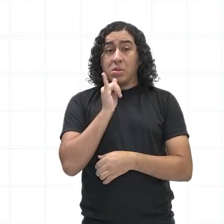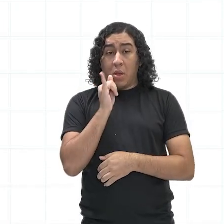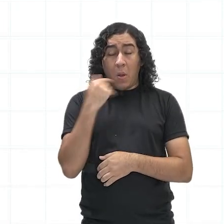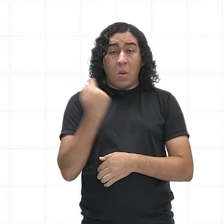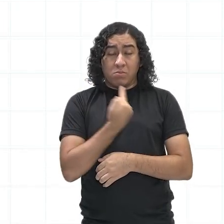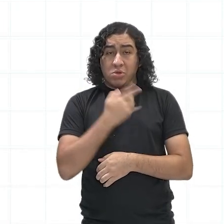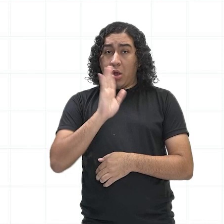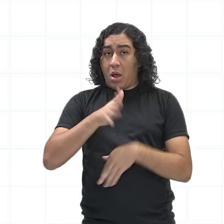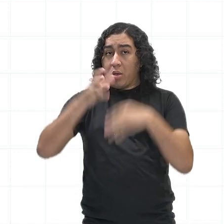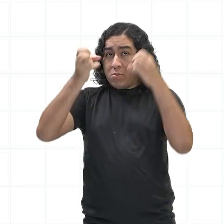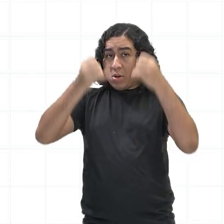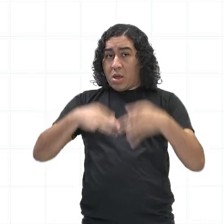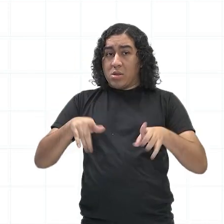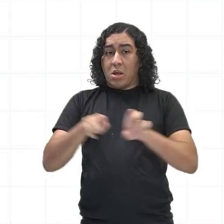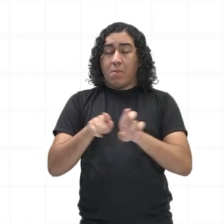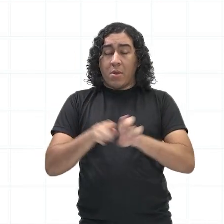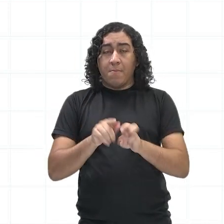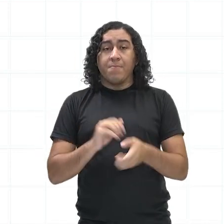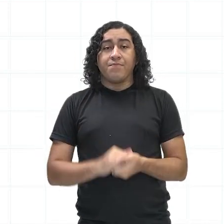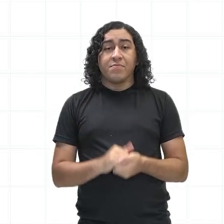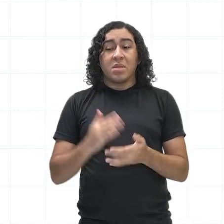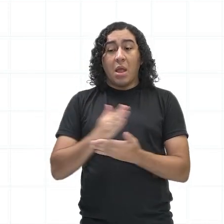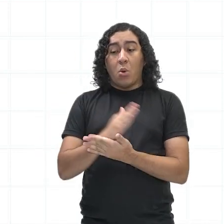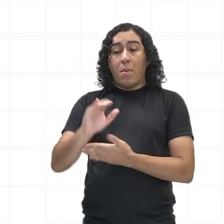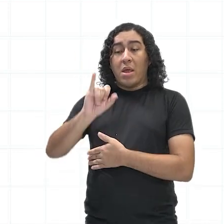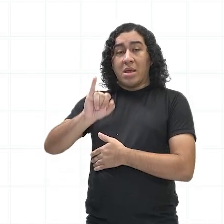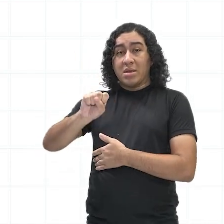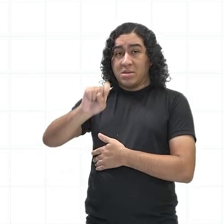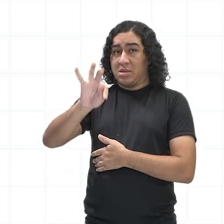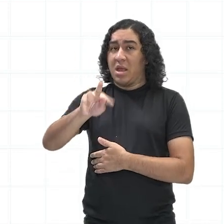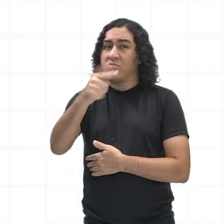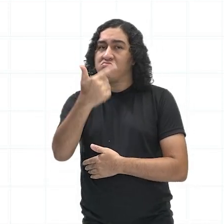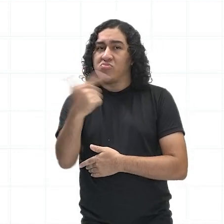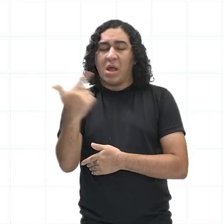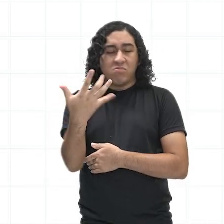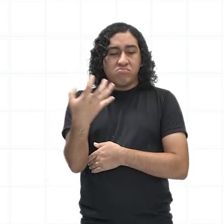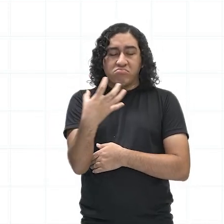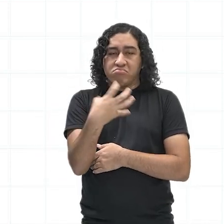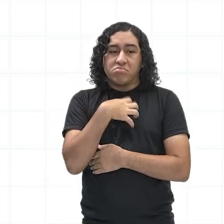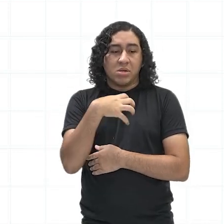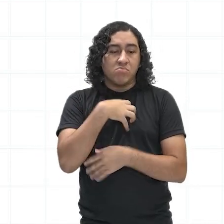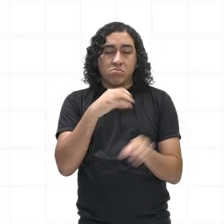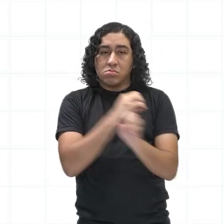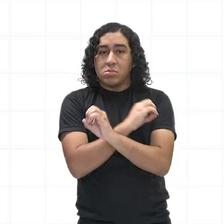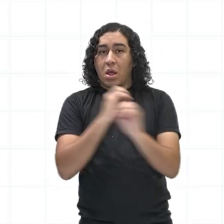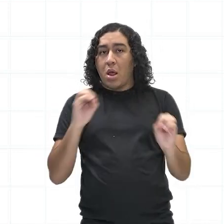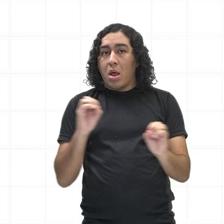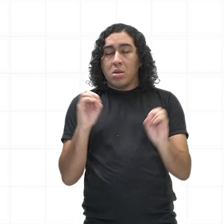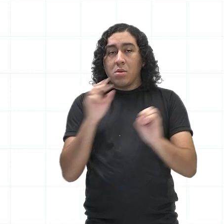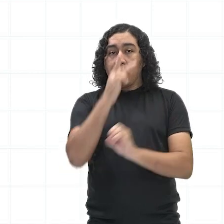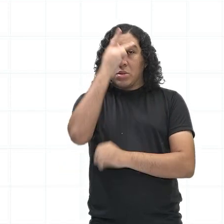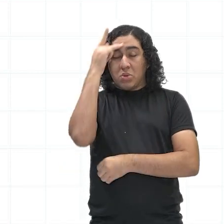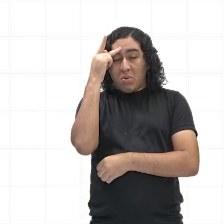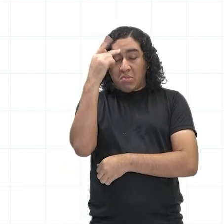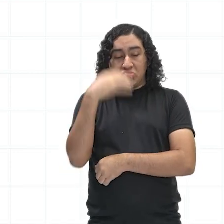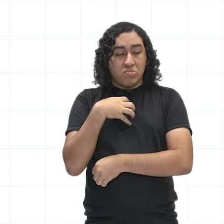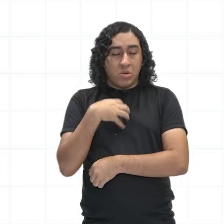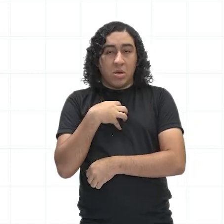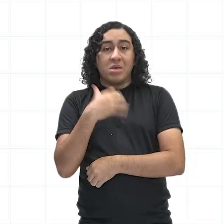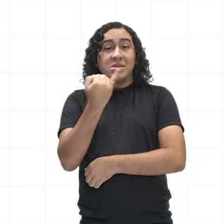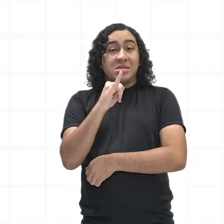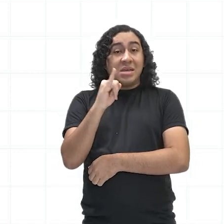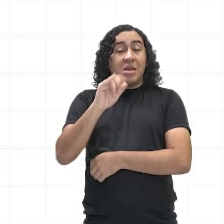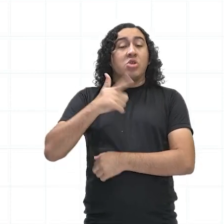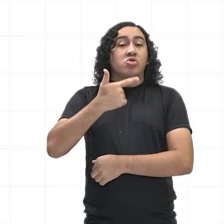comentou anteriormente, algumas não têm sintomas, como dizemos, são assintomáticas, e se não forem diagnosticadas